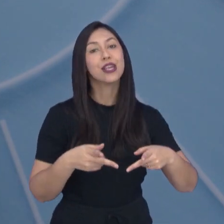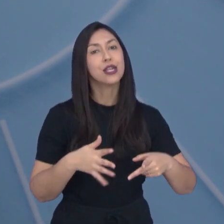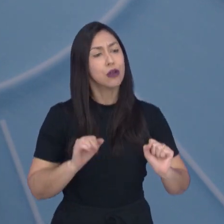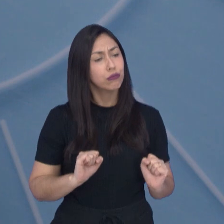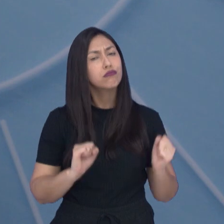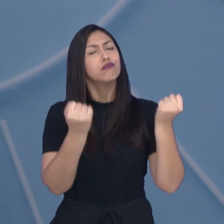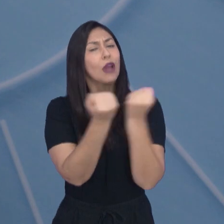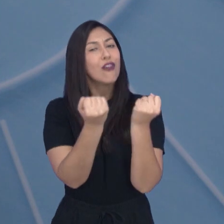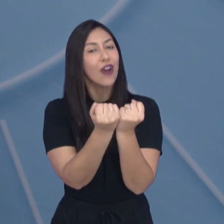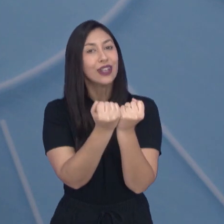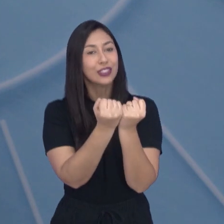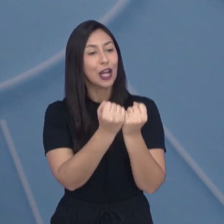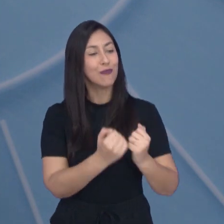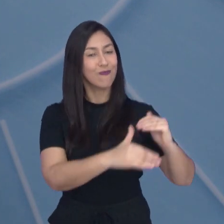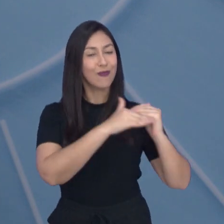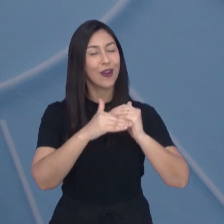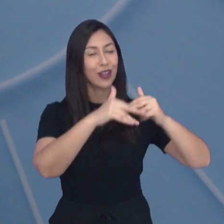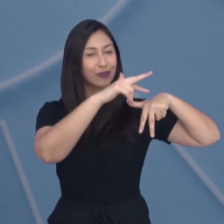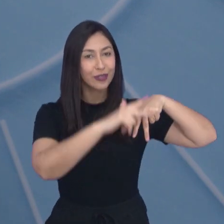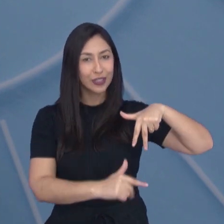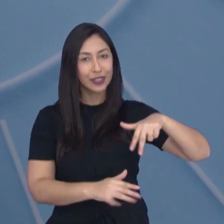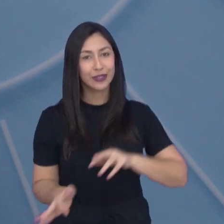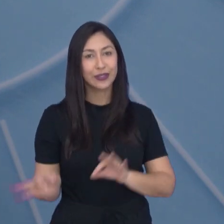a equidade de gênero. Vamos conferir então.